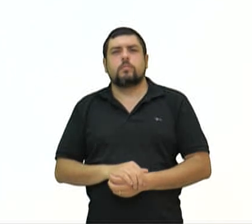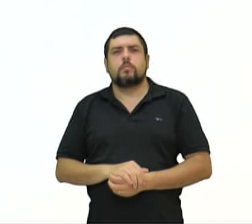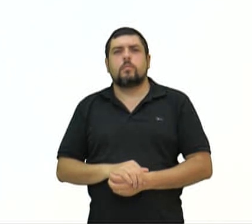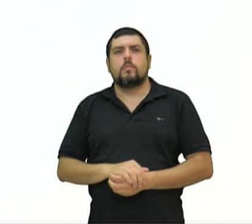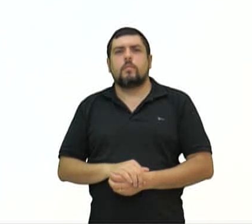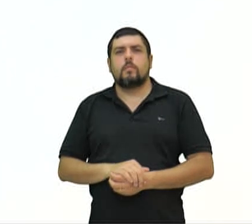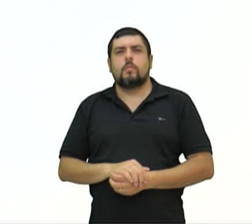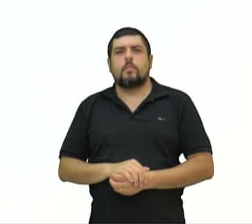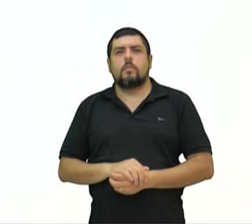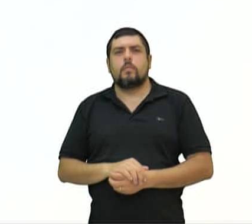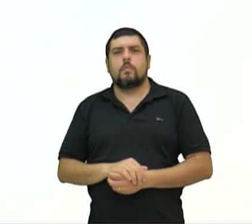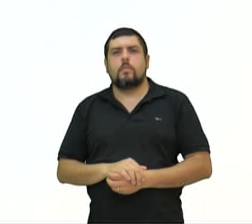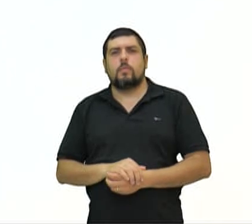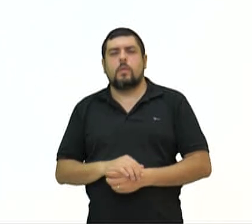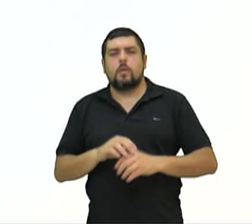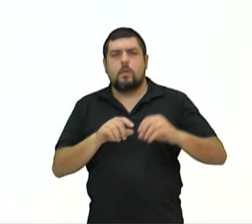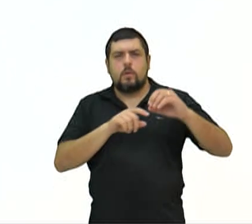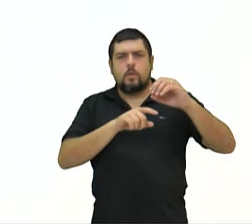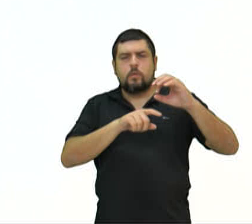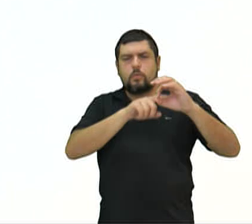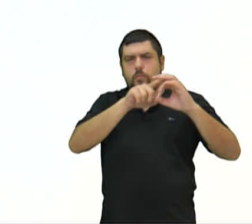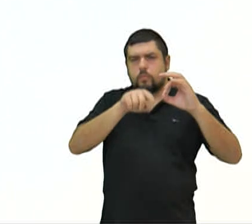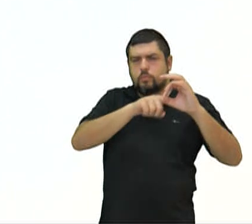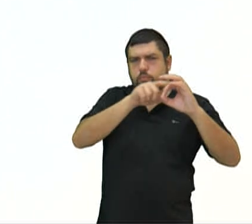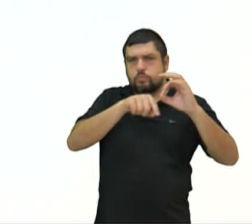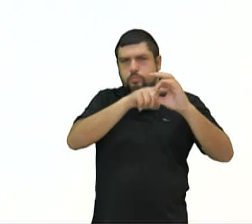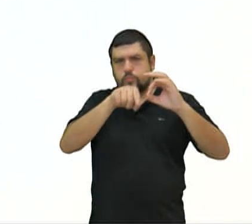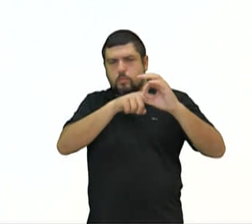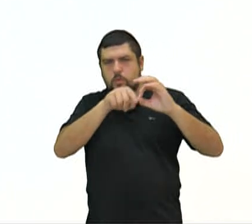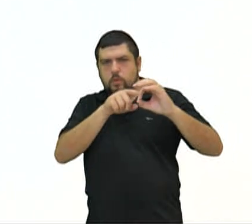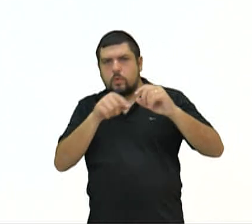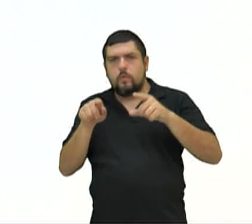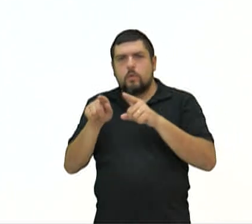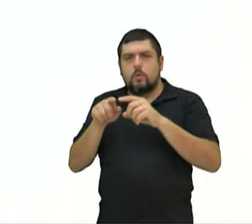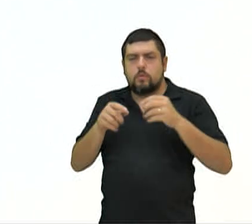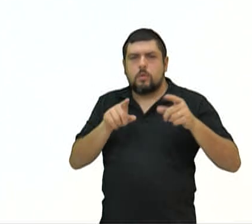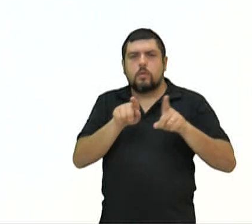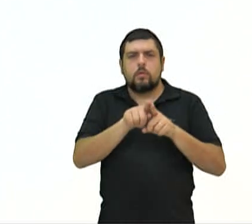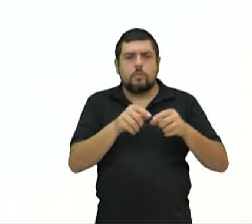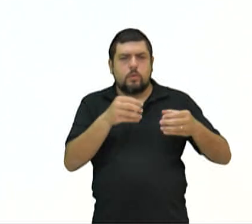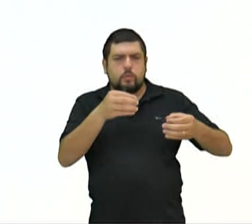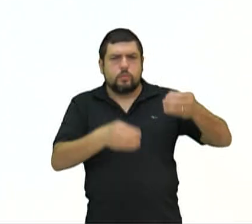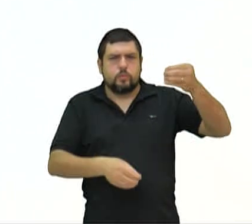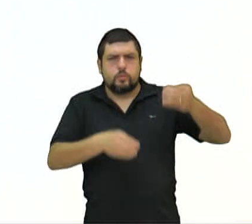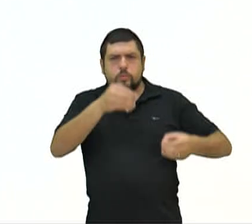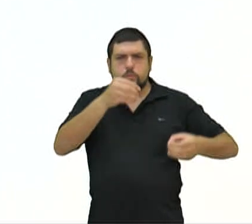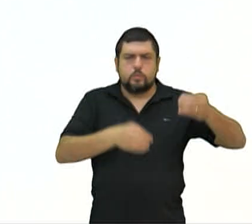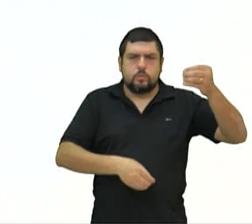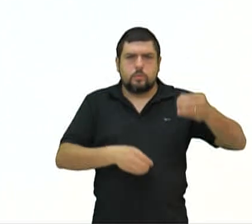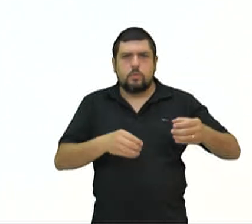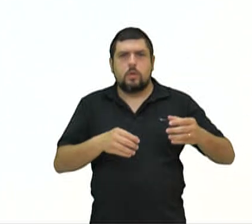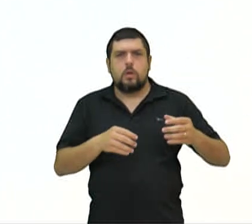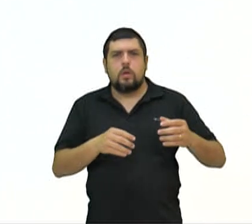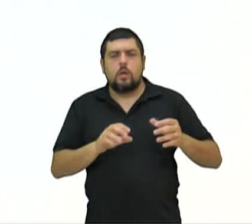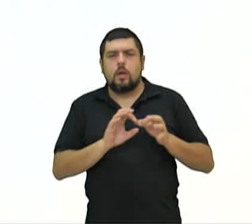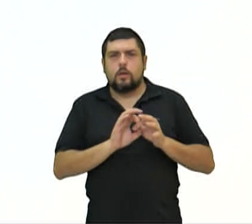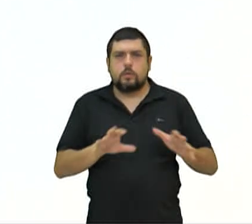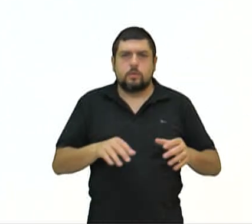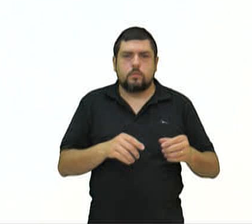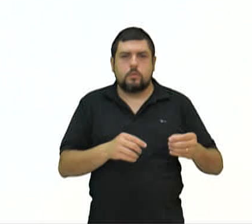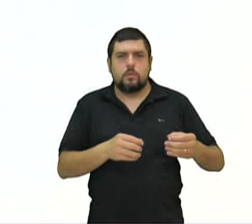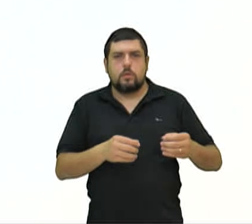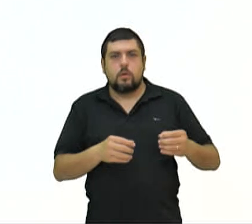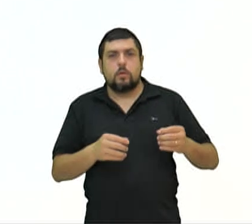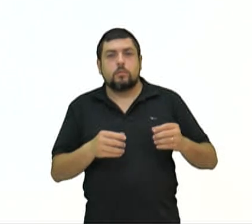Despreze a massa da corda e da rodana e considere que o bloco se mova com velocidade constante. Seja F1 o módulo da